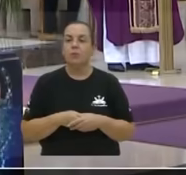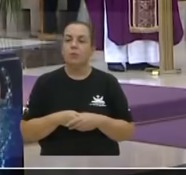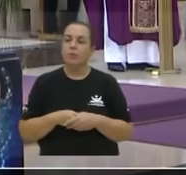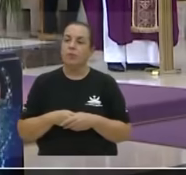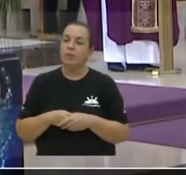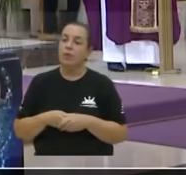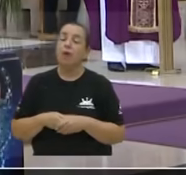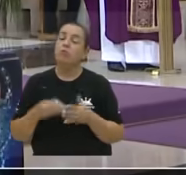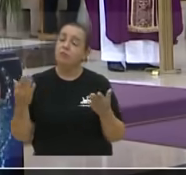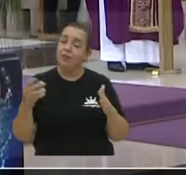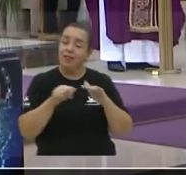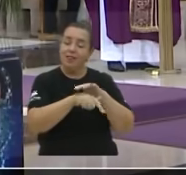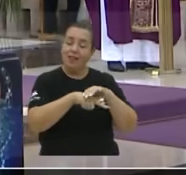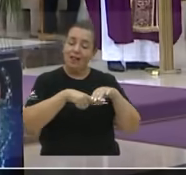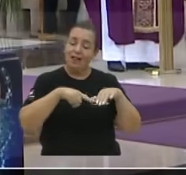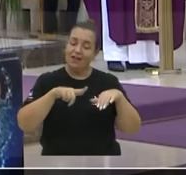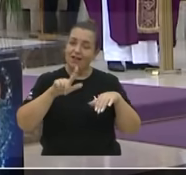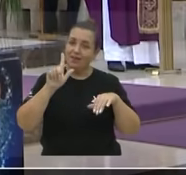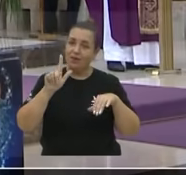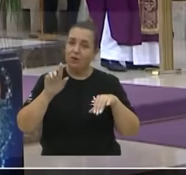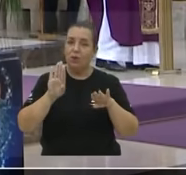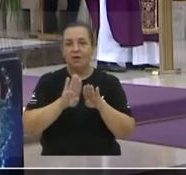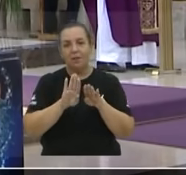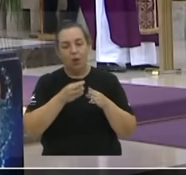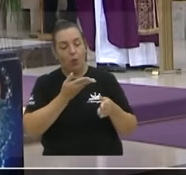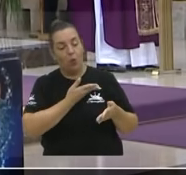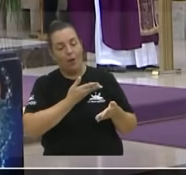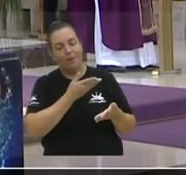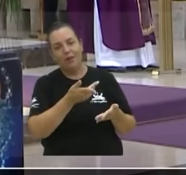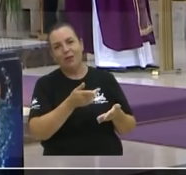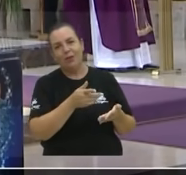E Lázaro, o amigo de Jesus,